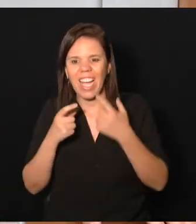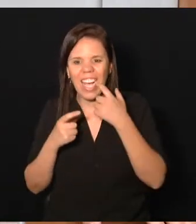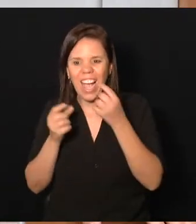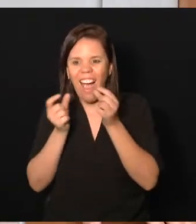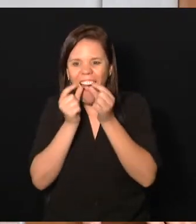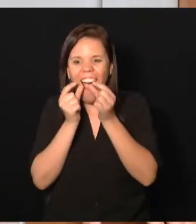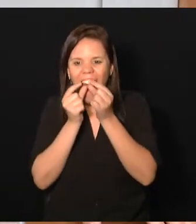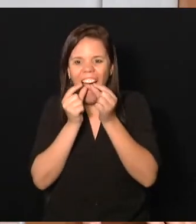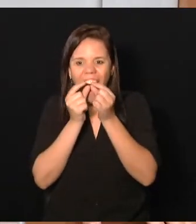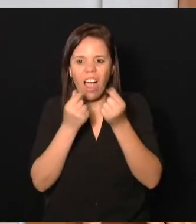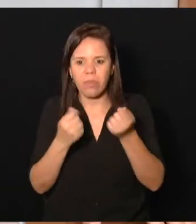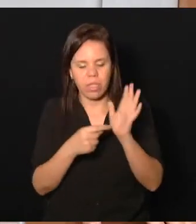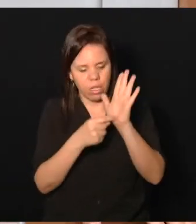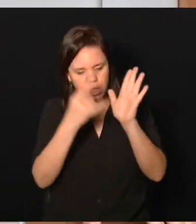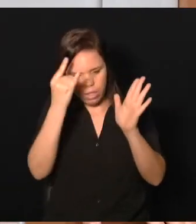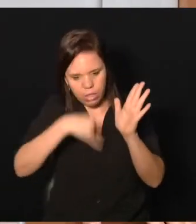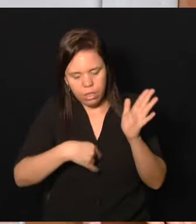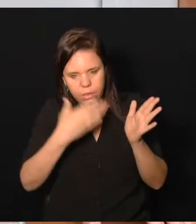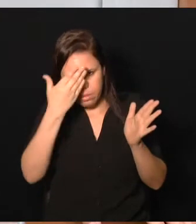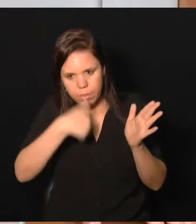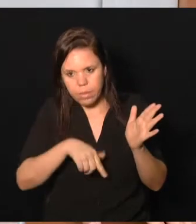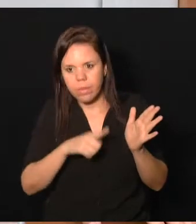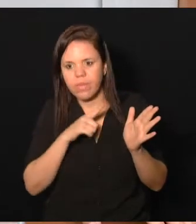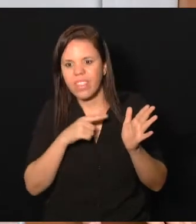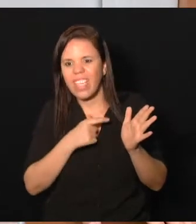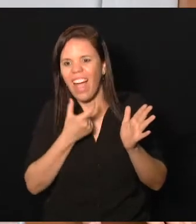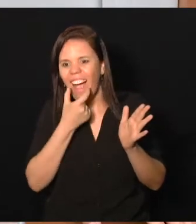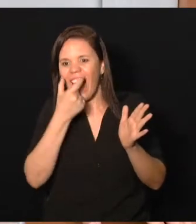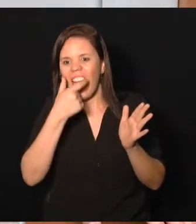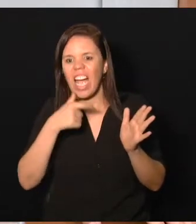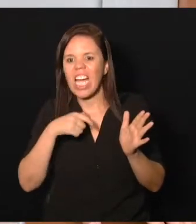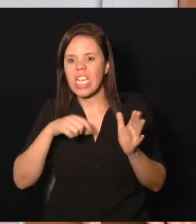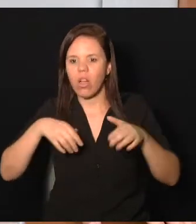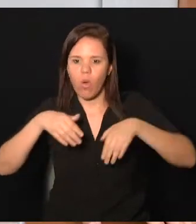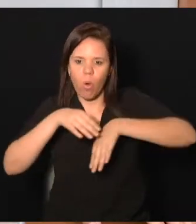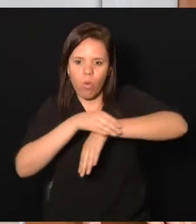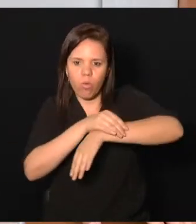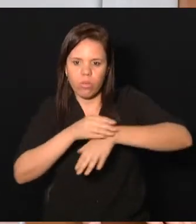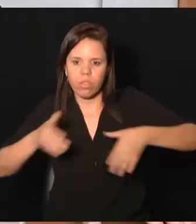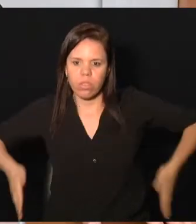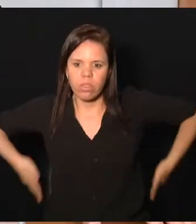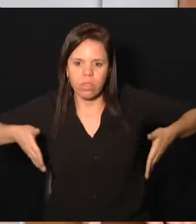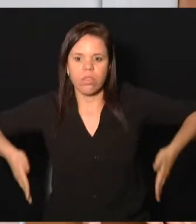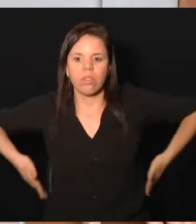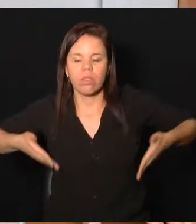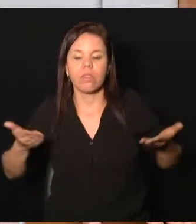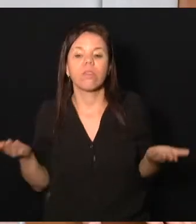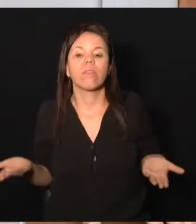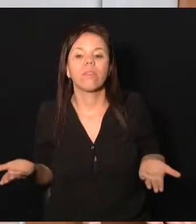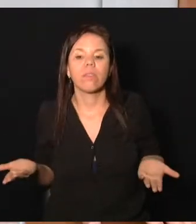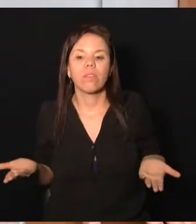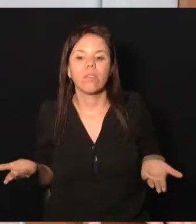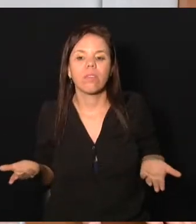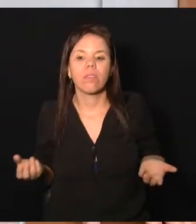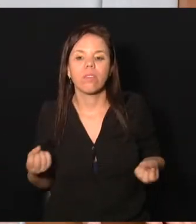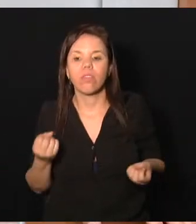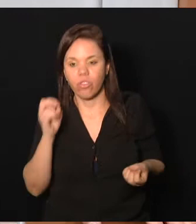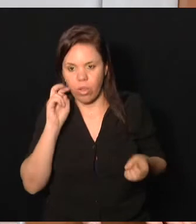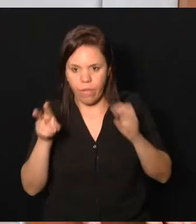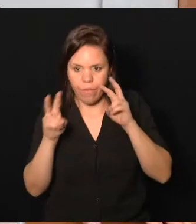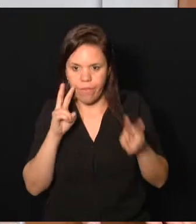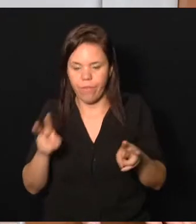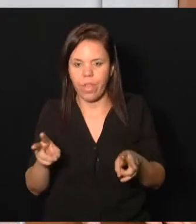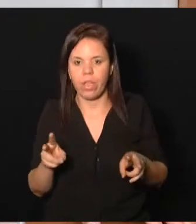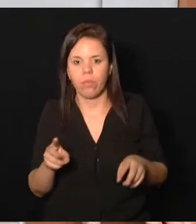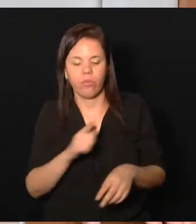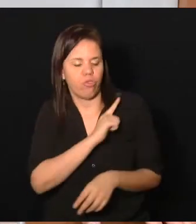Tem que levar o atestado para entrar no banco. Ou, se é cadeirante, situações que nós já vimos, o